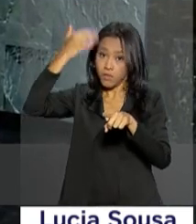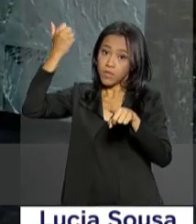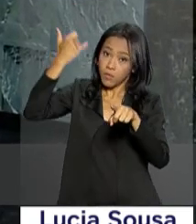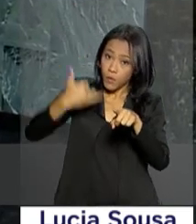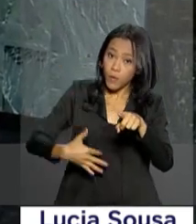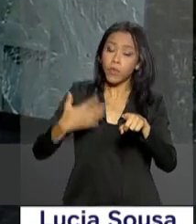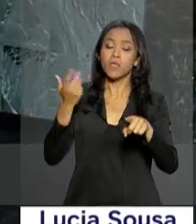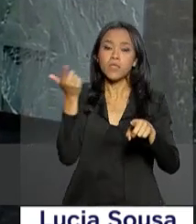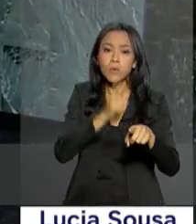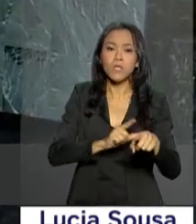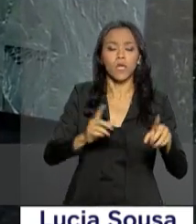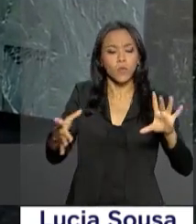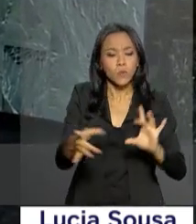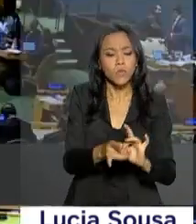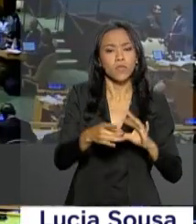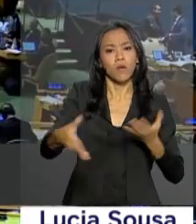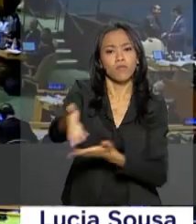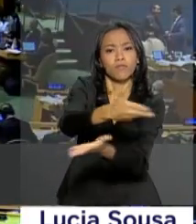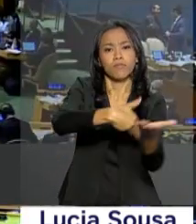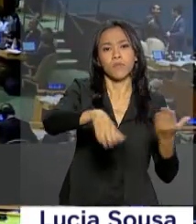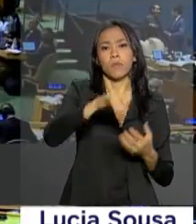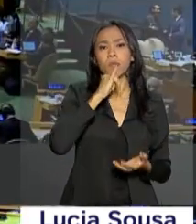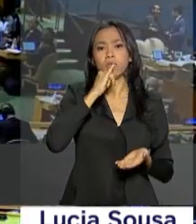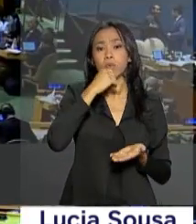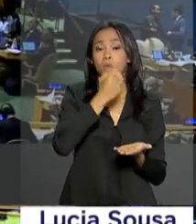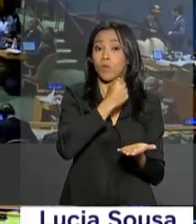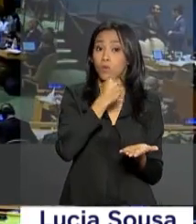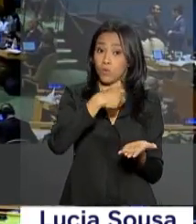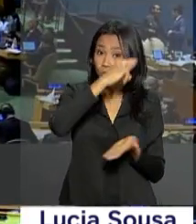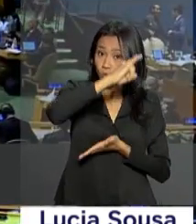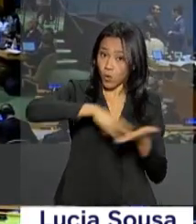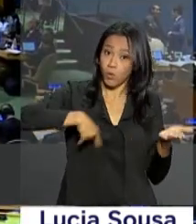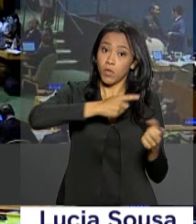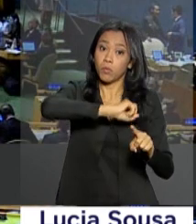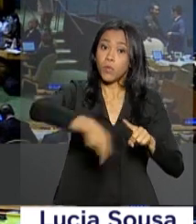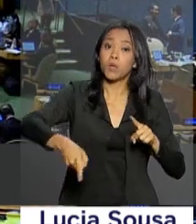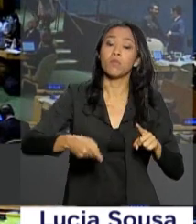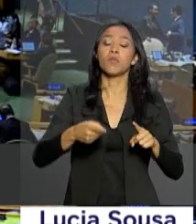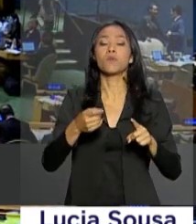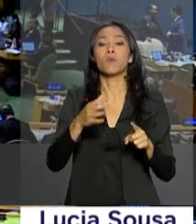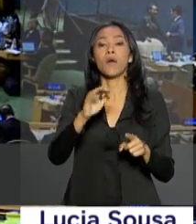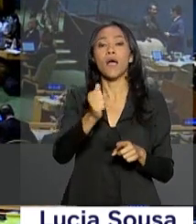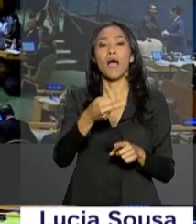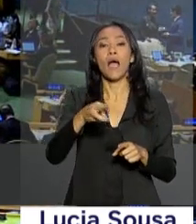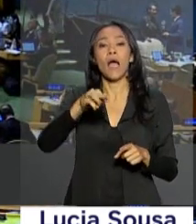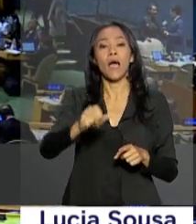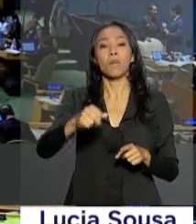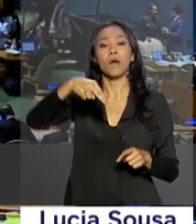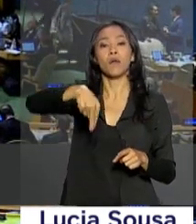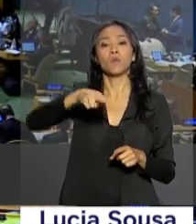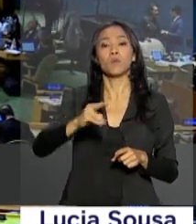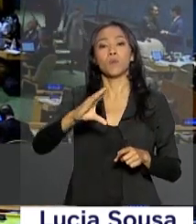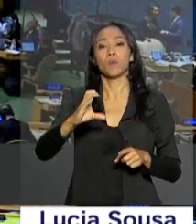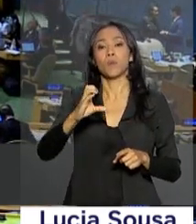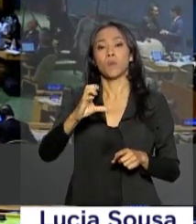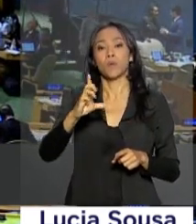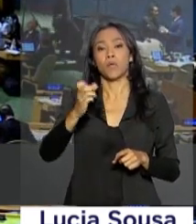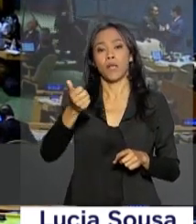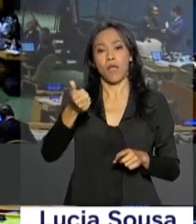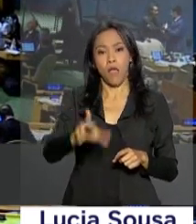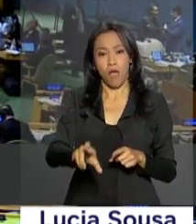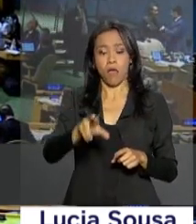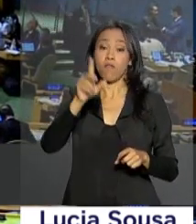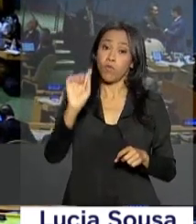são capazes como tratado sobre a proibição de armas nucleares ele foi o primeiro chefe de estado a assinar o texto